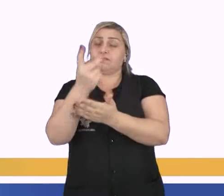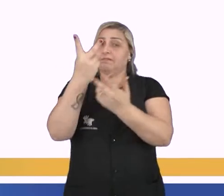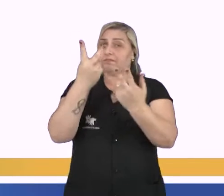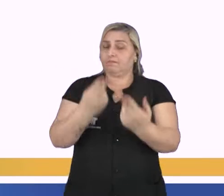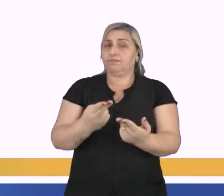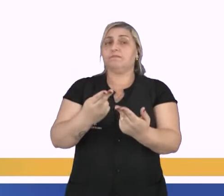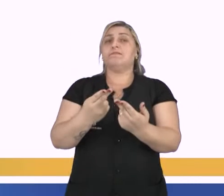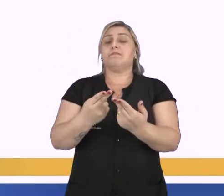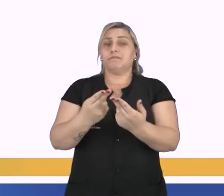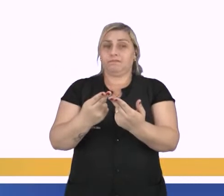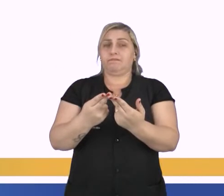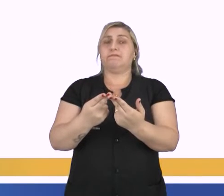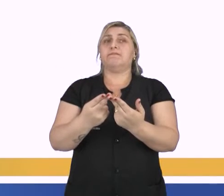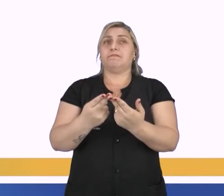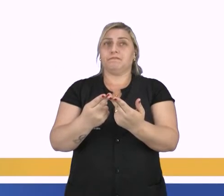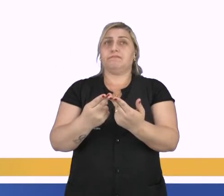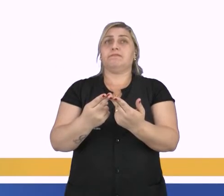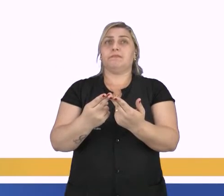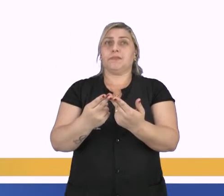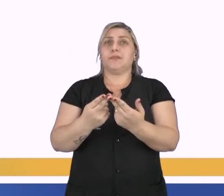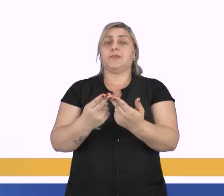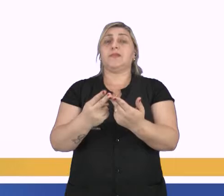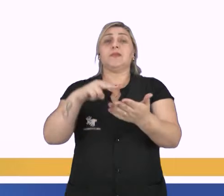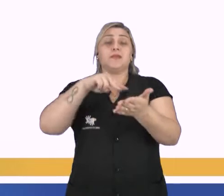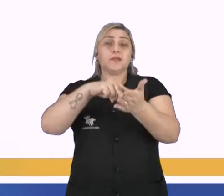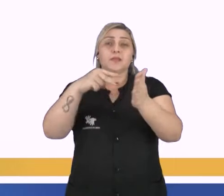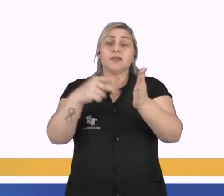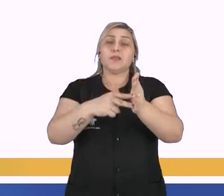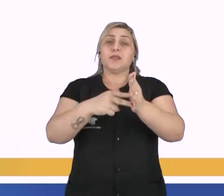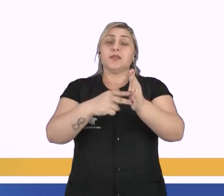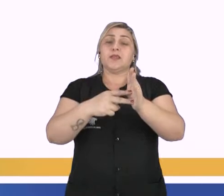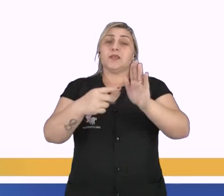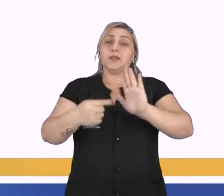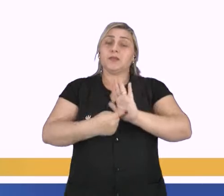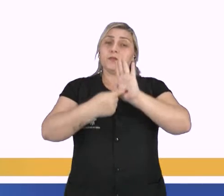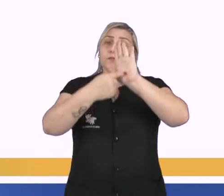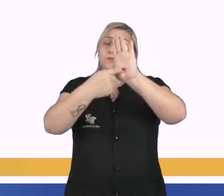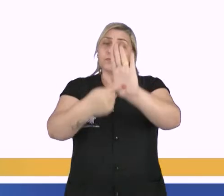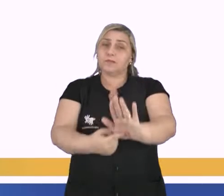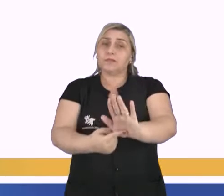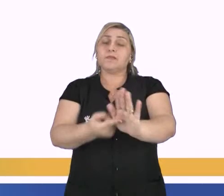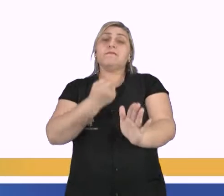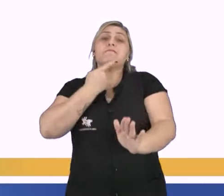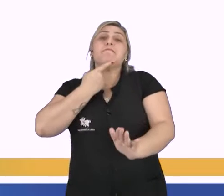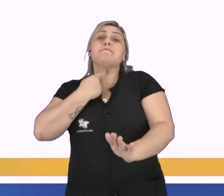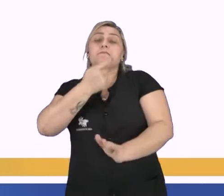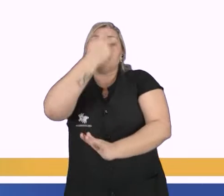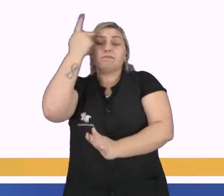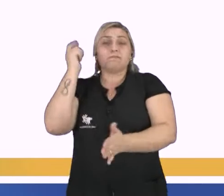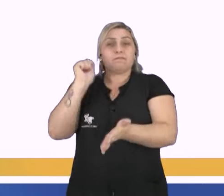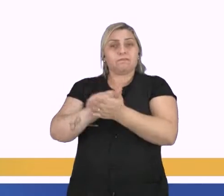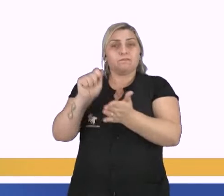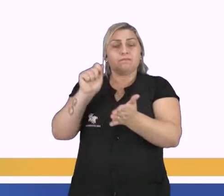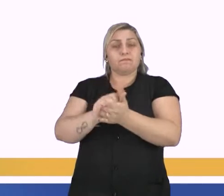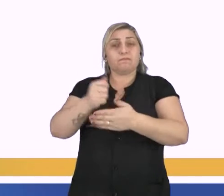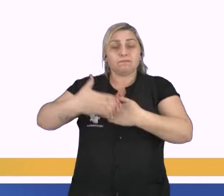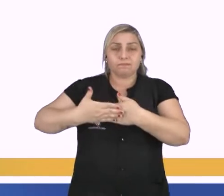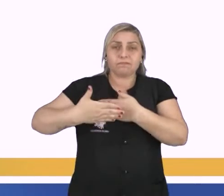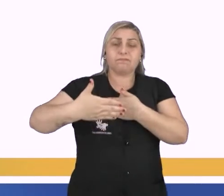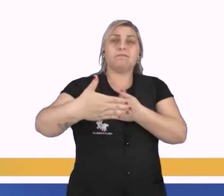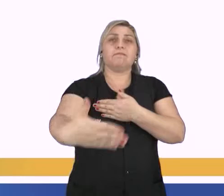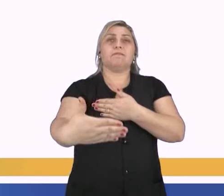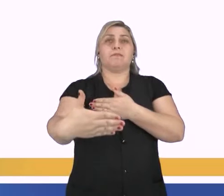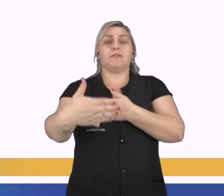são preponderantes no sentido de revelar a intenção do emissor. Partindo-se desse